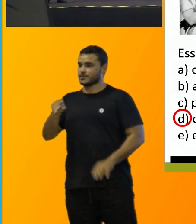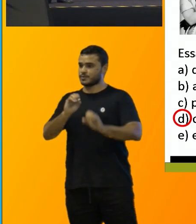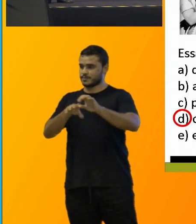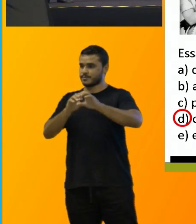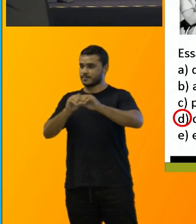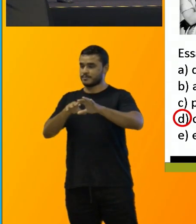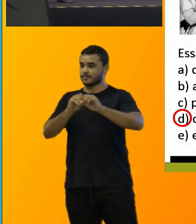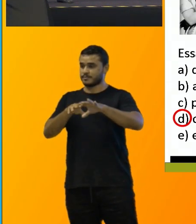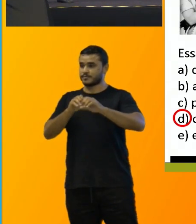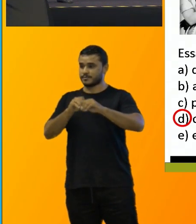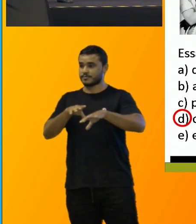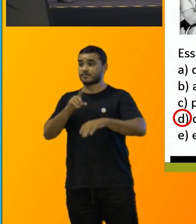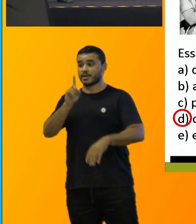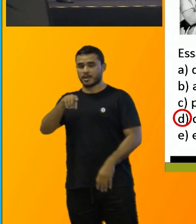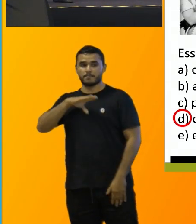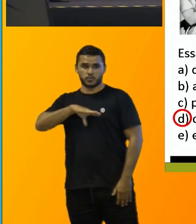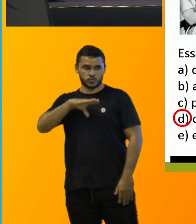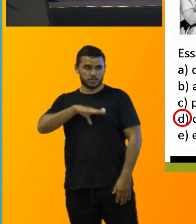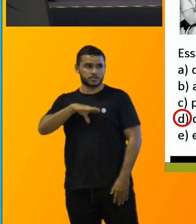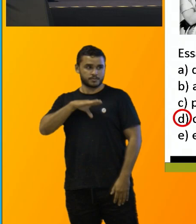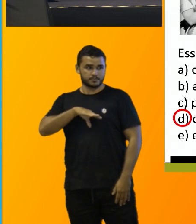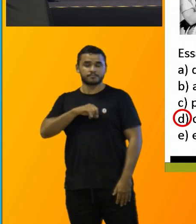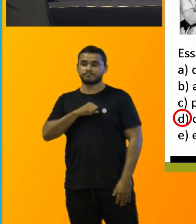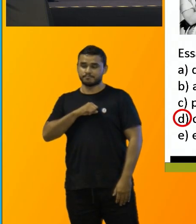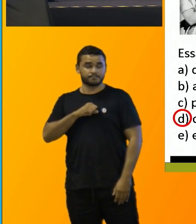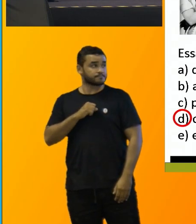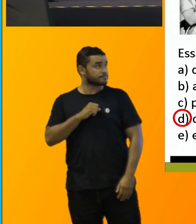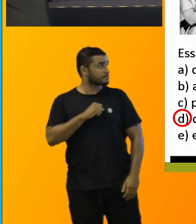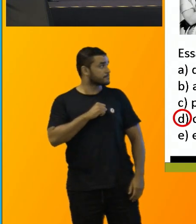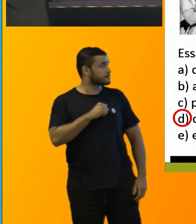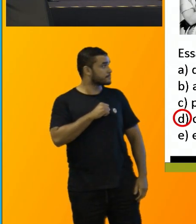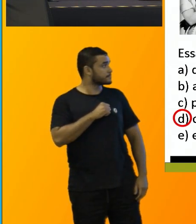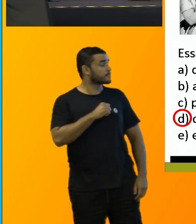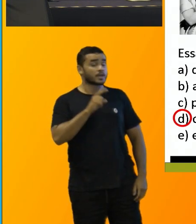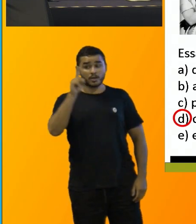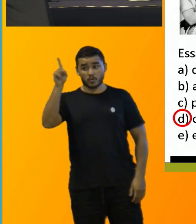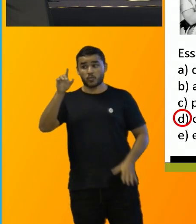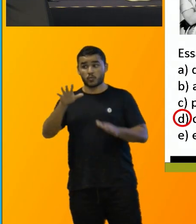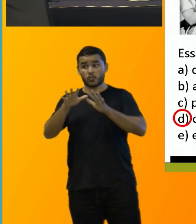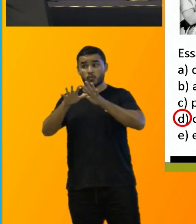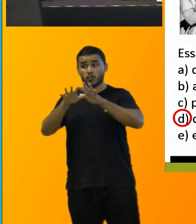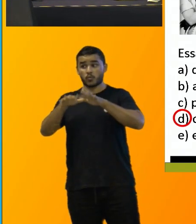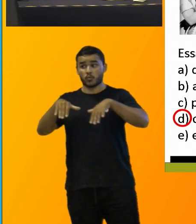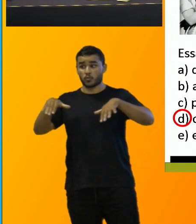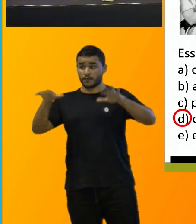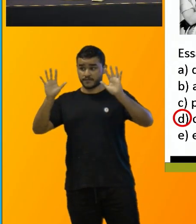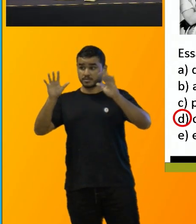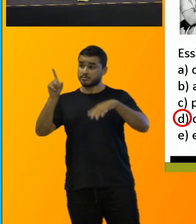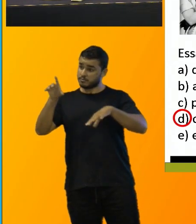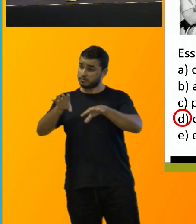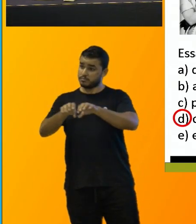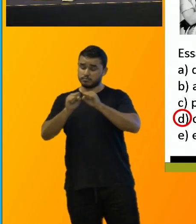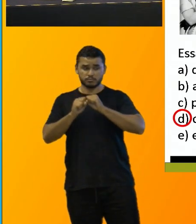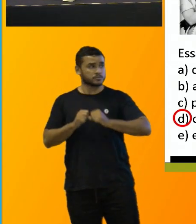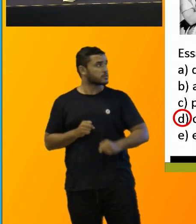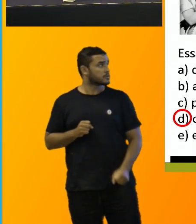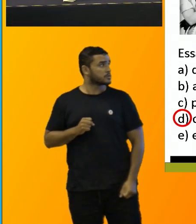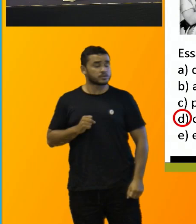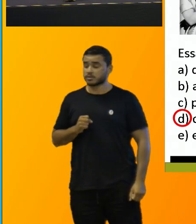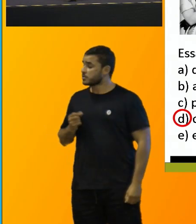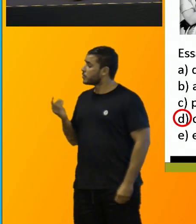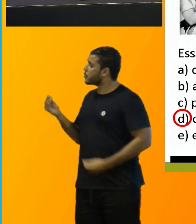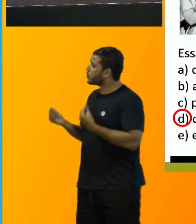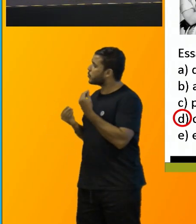Ceará, letras língua portuguesa. Massa. Outra coisa, como é que você começou a sua trajetória do magistério? Como foi que você